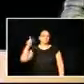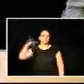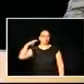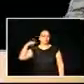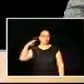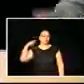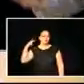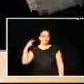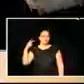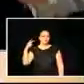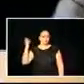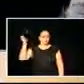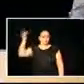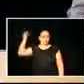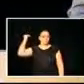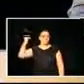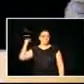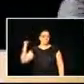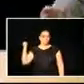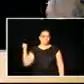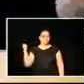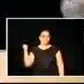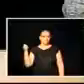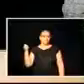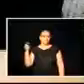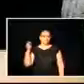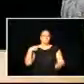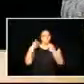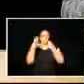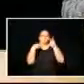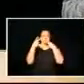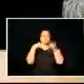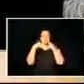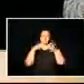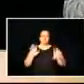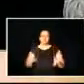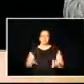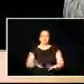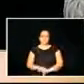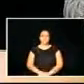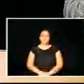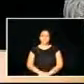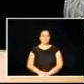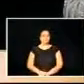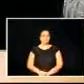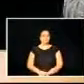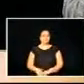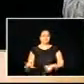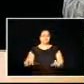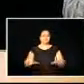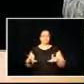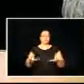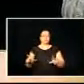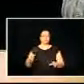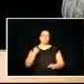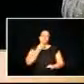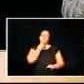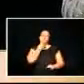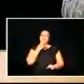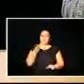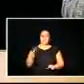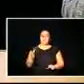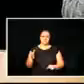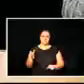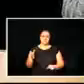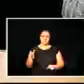nas ofensas. Está aí, ó. E aí? Se é competente, fica no cargo. Agora, se é apenas para